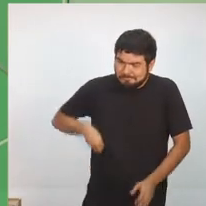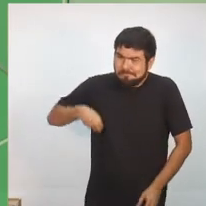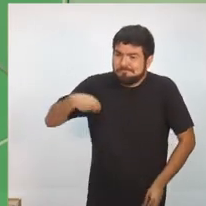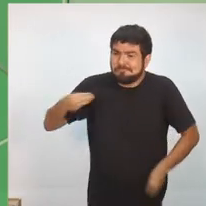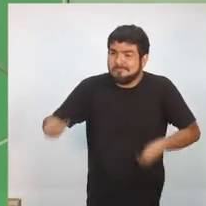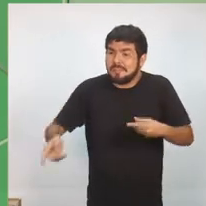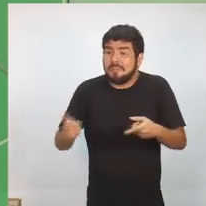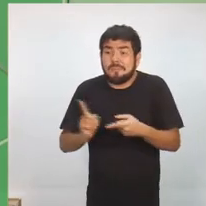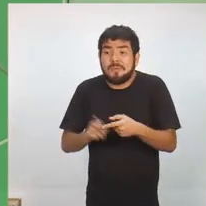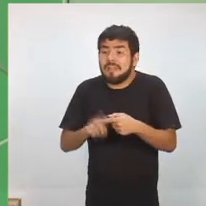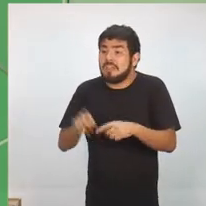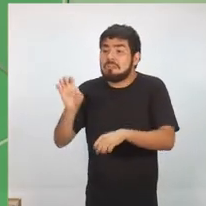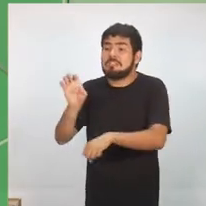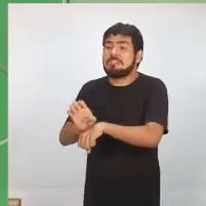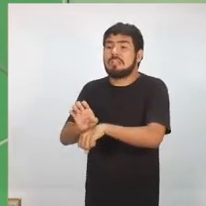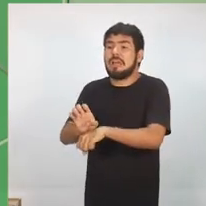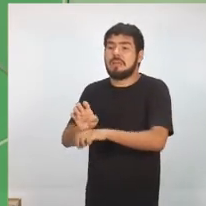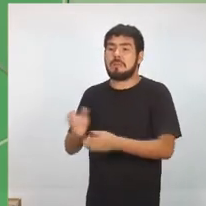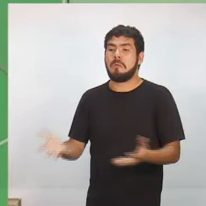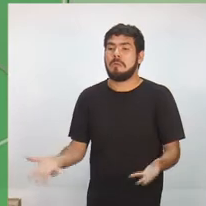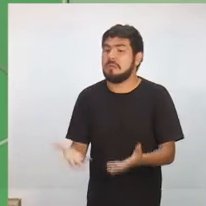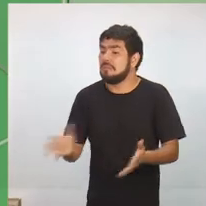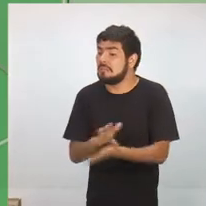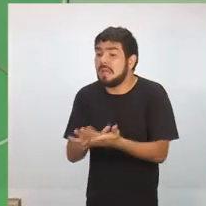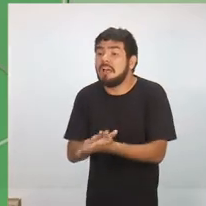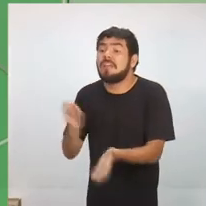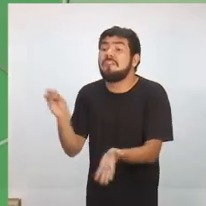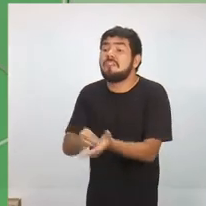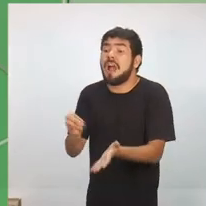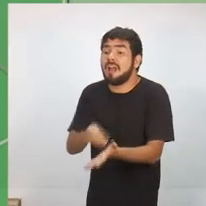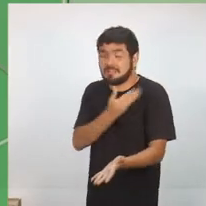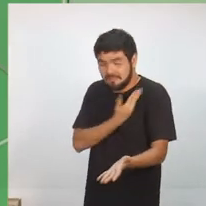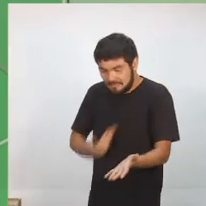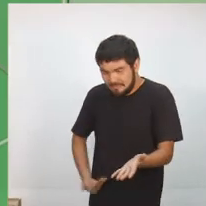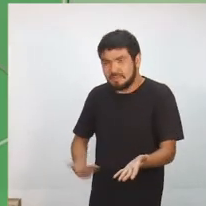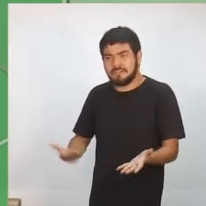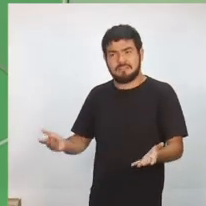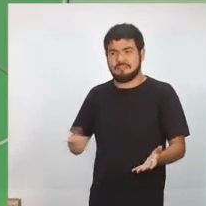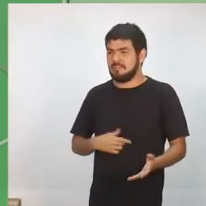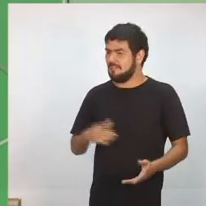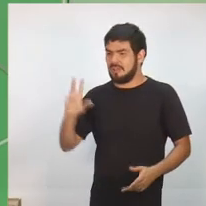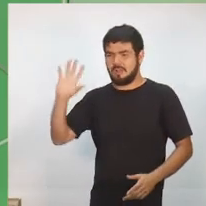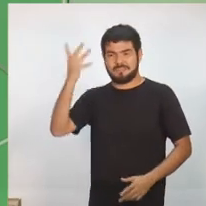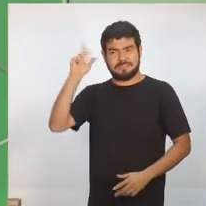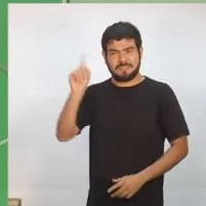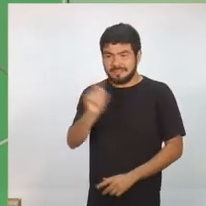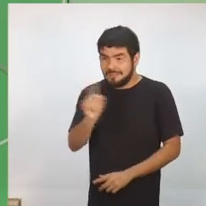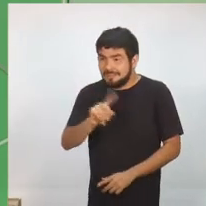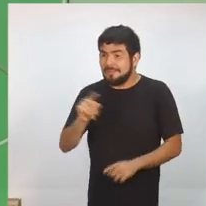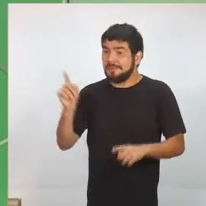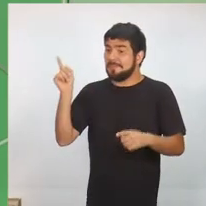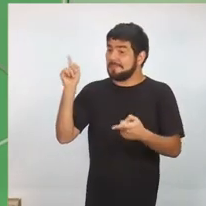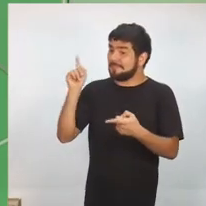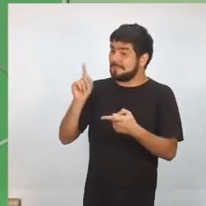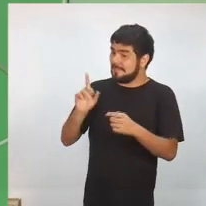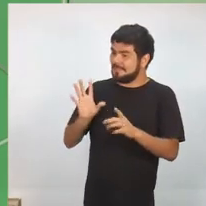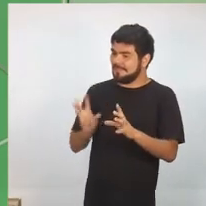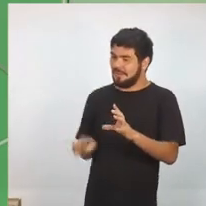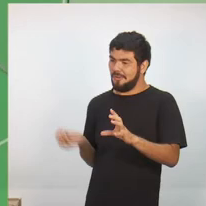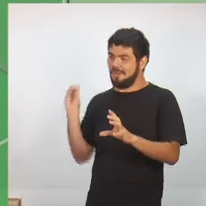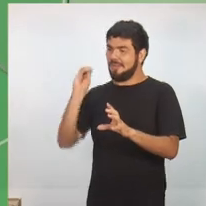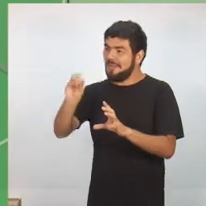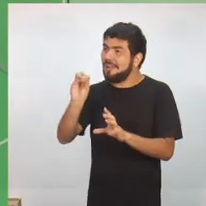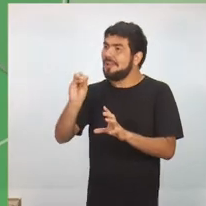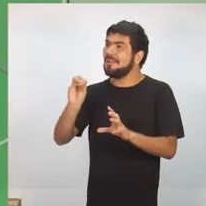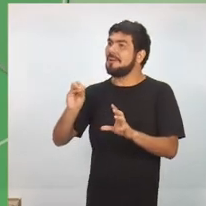o Estado não está fazendo o papel dele. Isso é falta de gestão, isso nós não vamos deixar acontecer. Quando nós colocamos que vamos implementar, né,